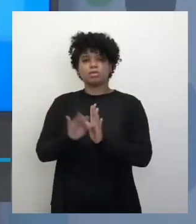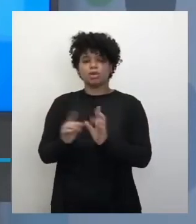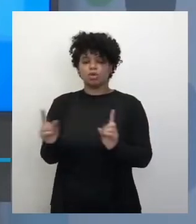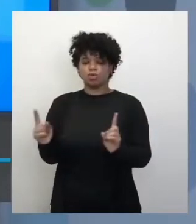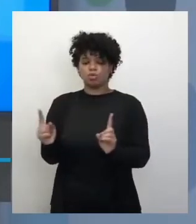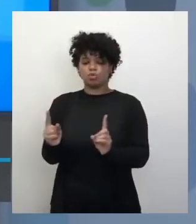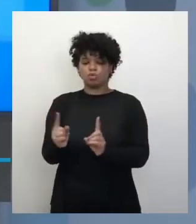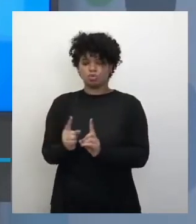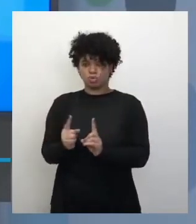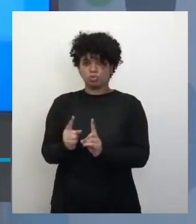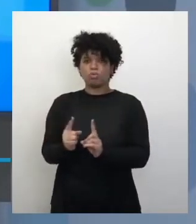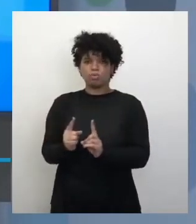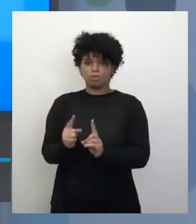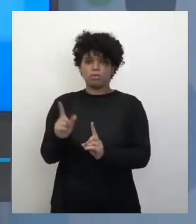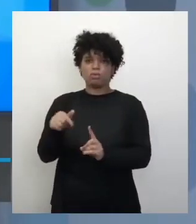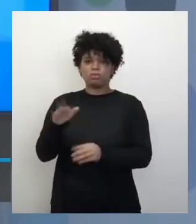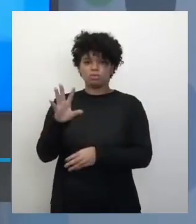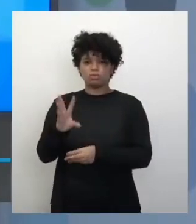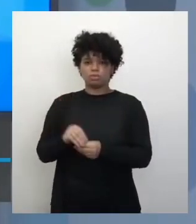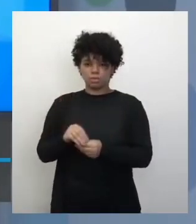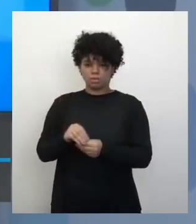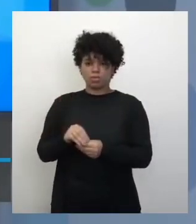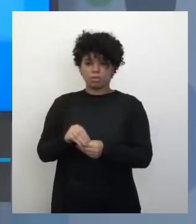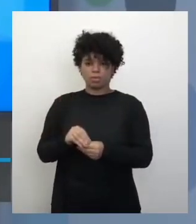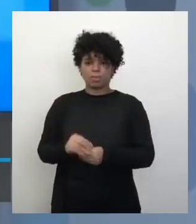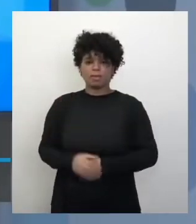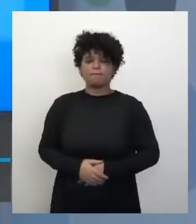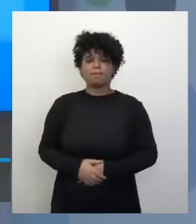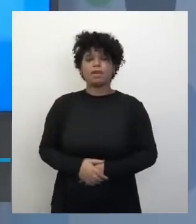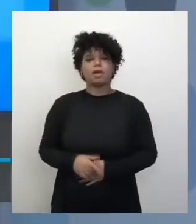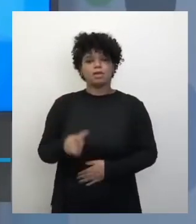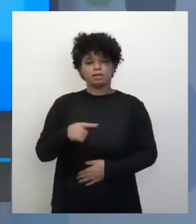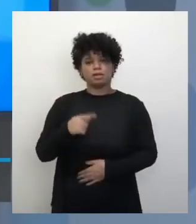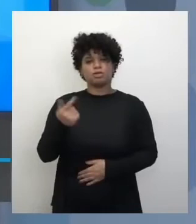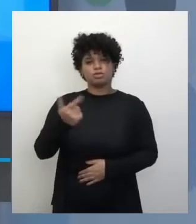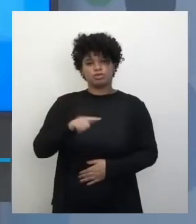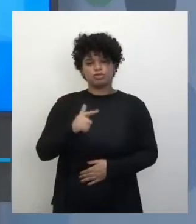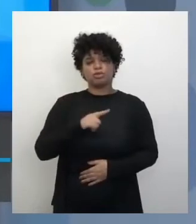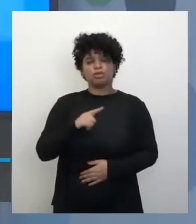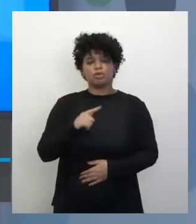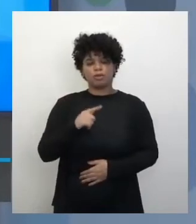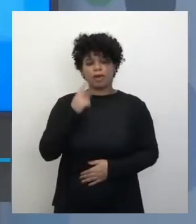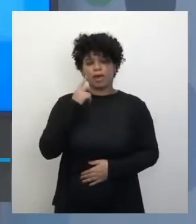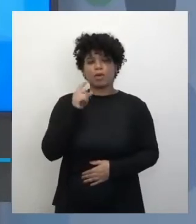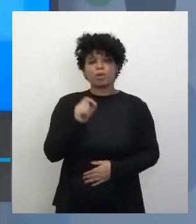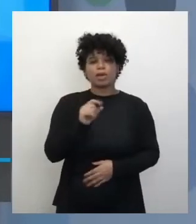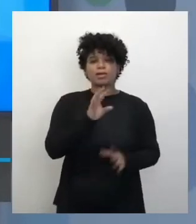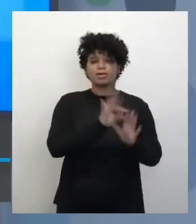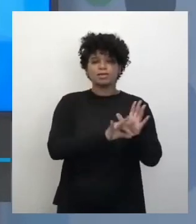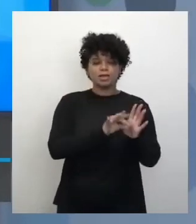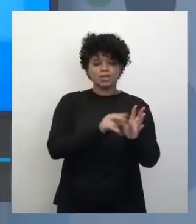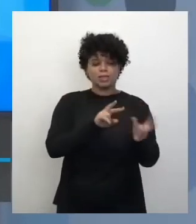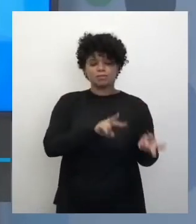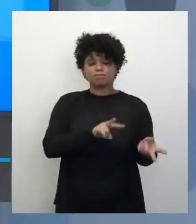mais abrangente. Então, é uma retextualização também. Então, retextualizar é trabalhar em cima do texto, de forma que você...